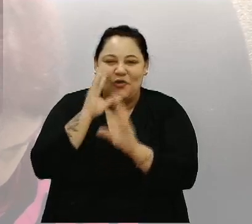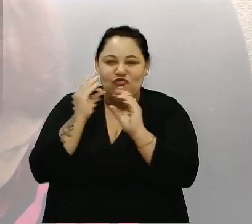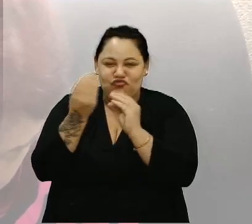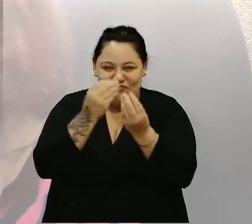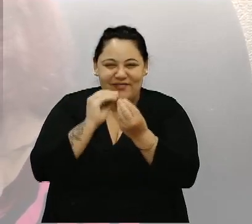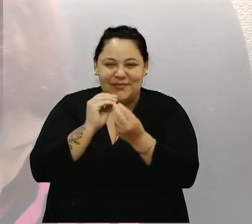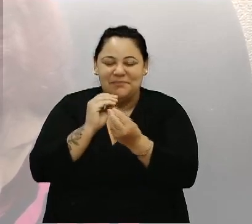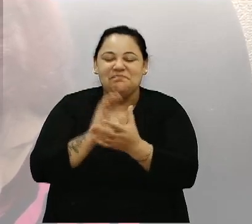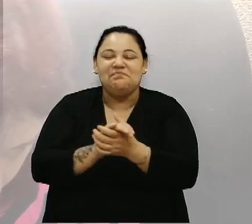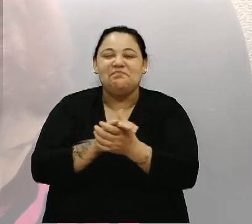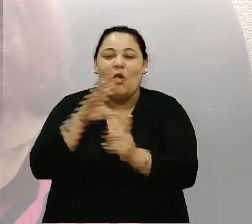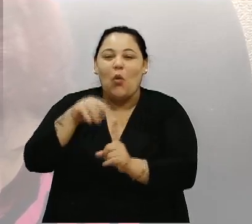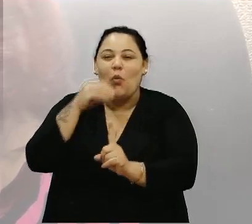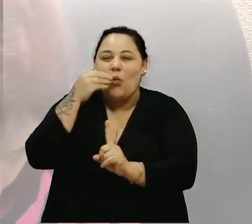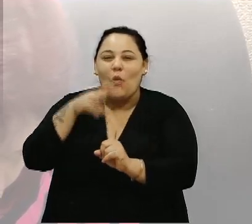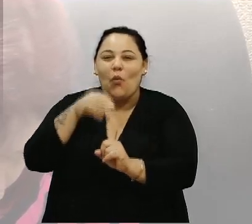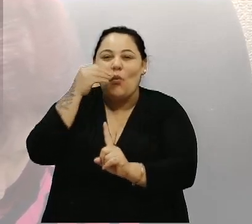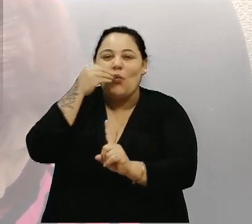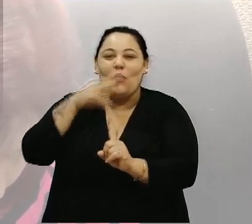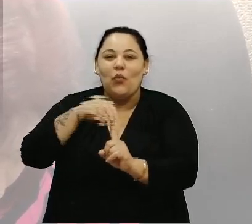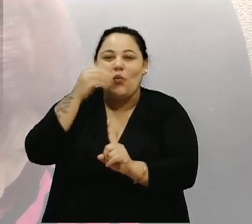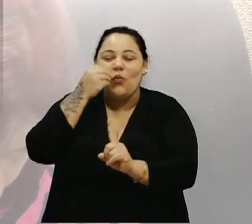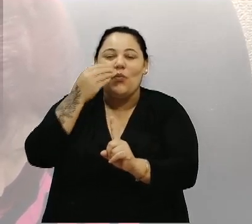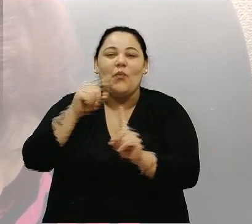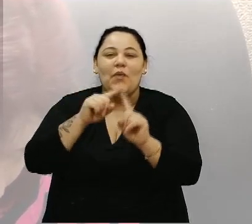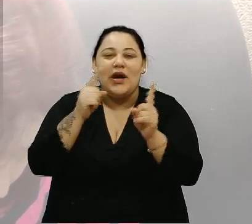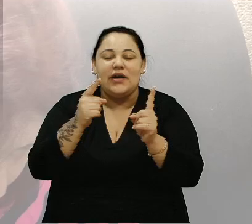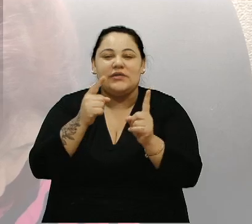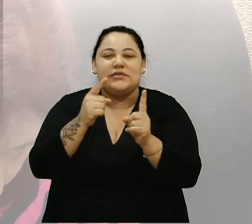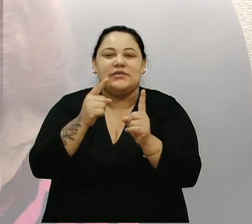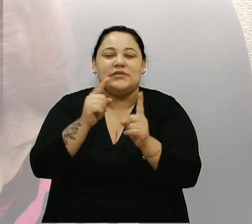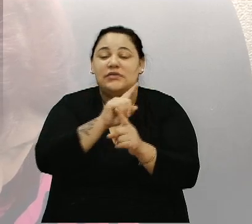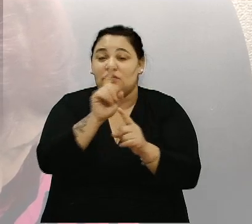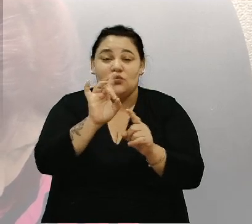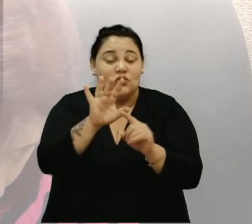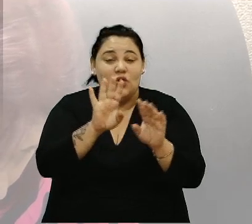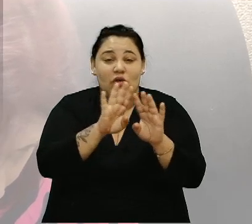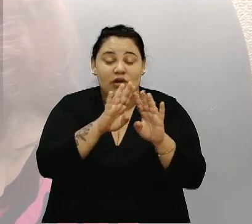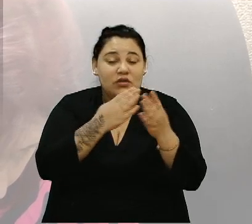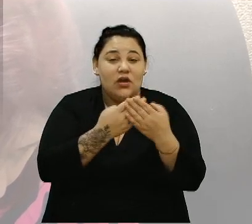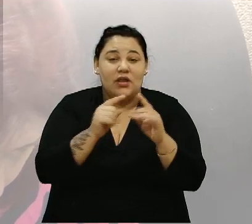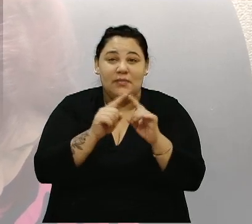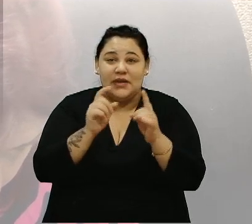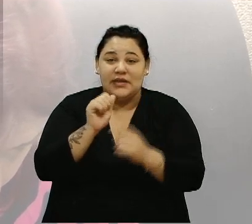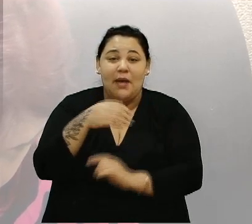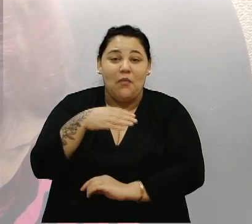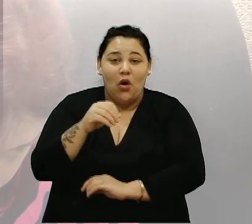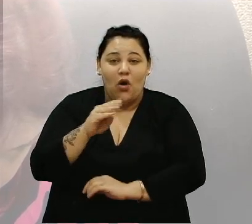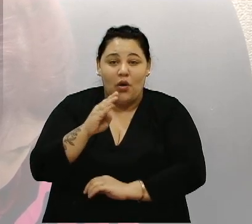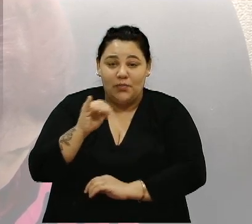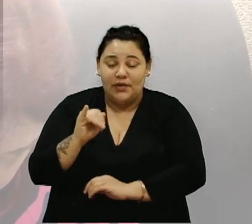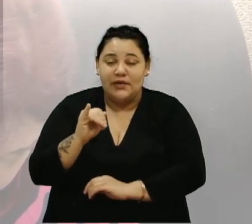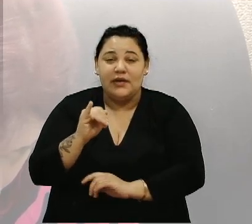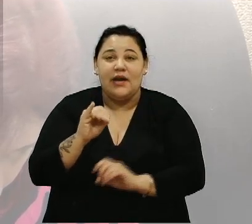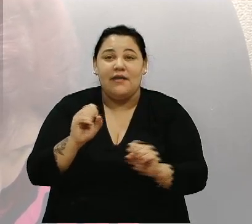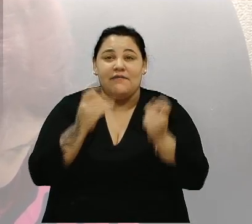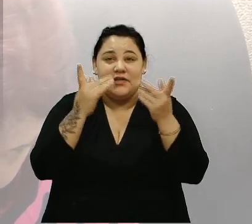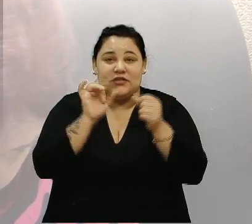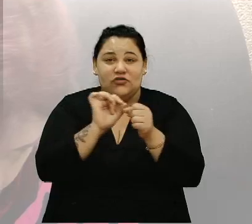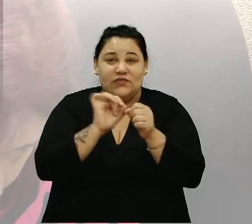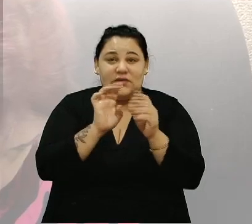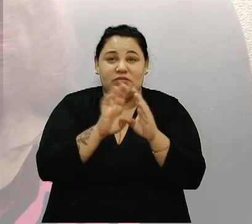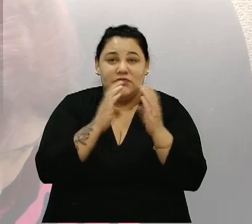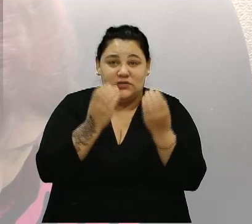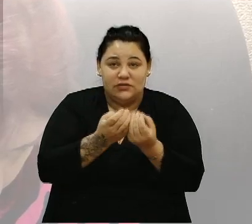colégios, mas as AMOBs, as festas que a gente faz na comunidade. Então, além de tudo